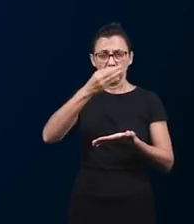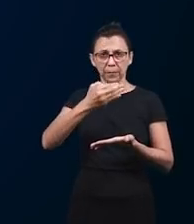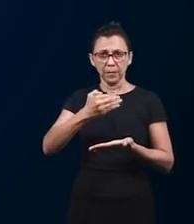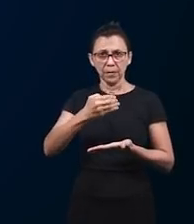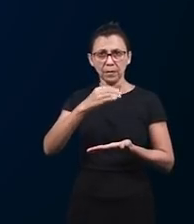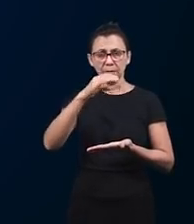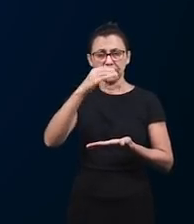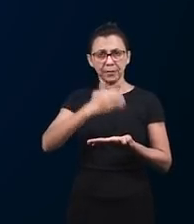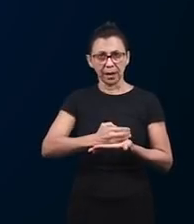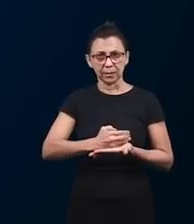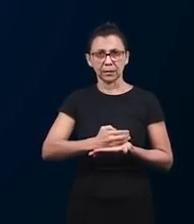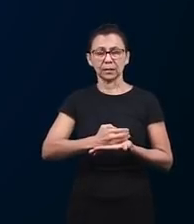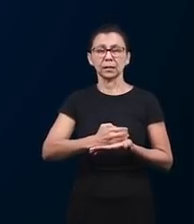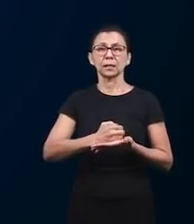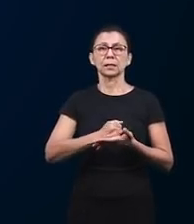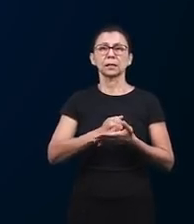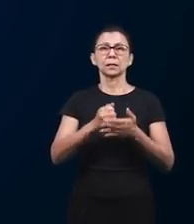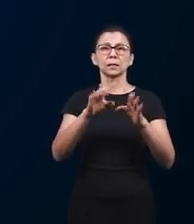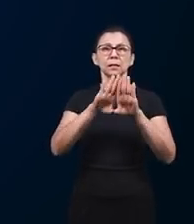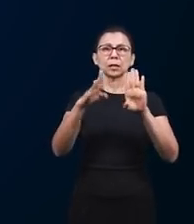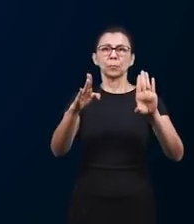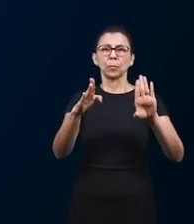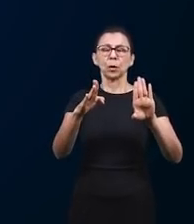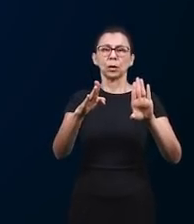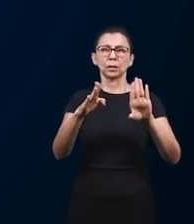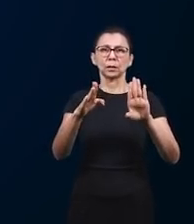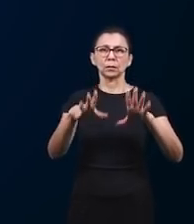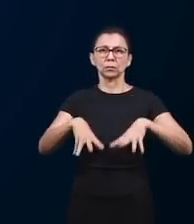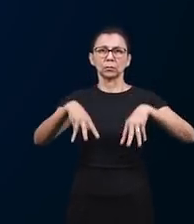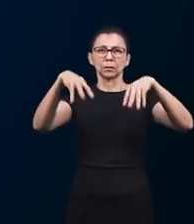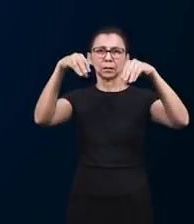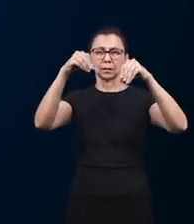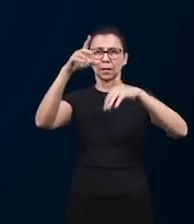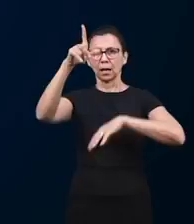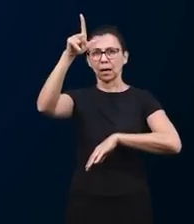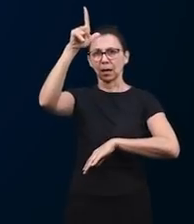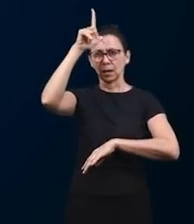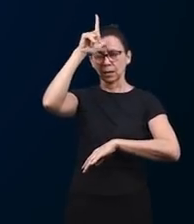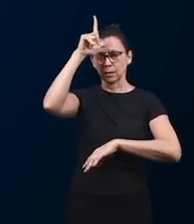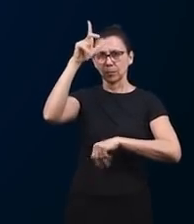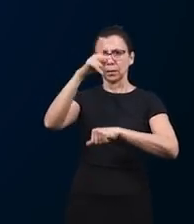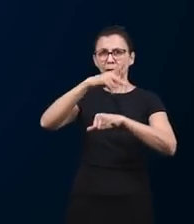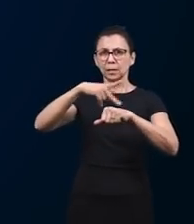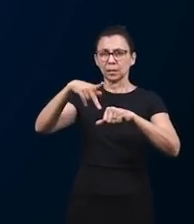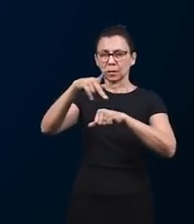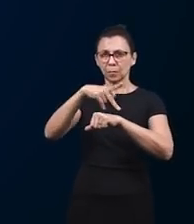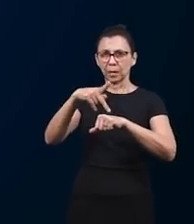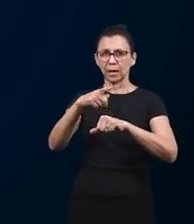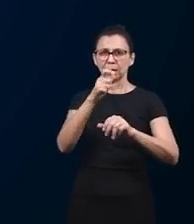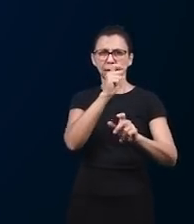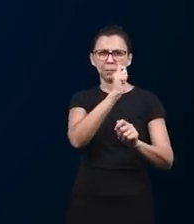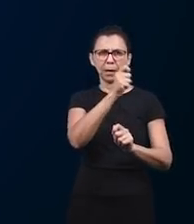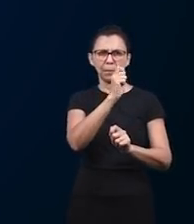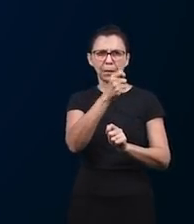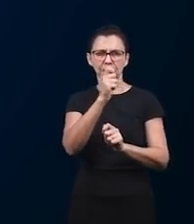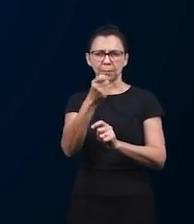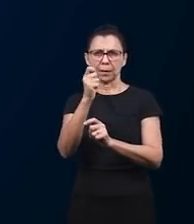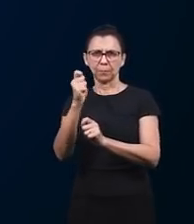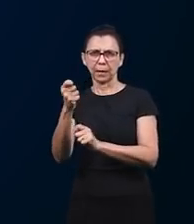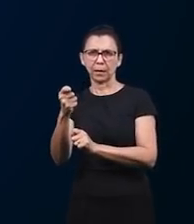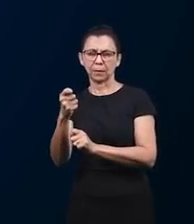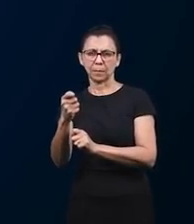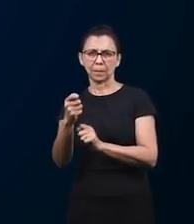as fixou à porta do castelo de Wittenberg, na Alemanha. Essa publicação deu início à reforma